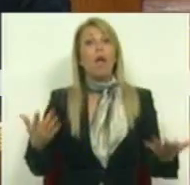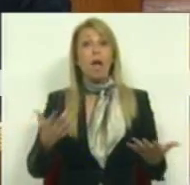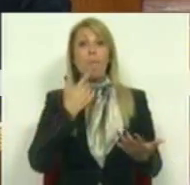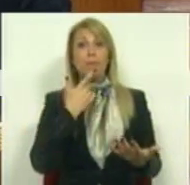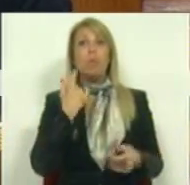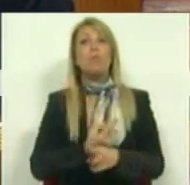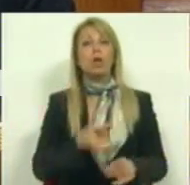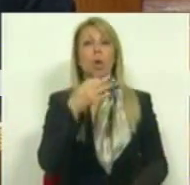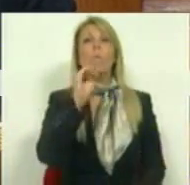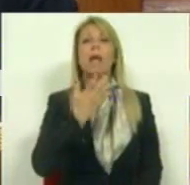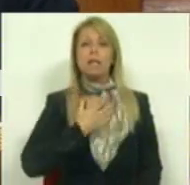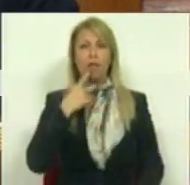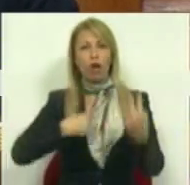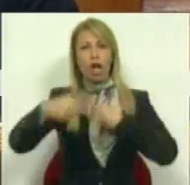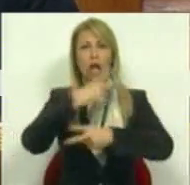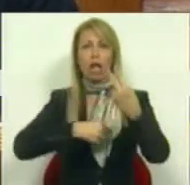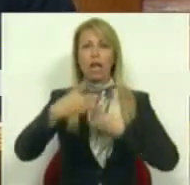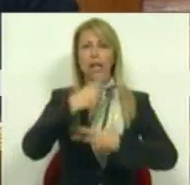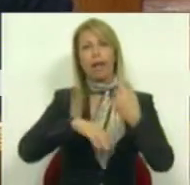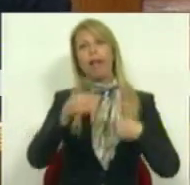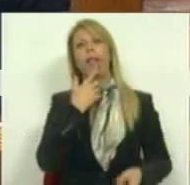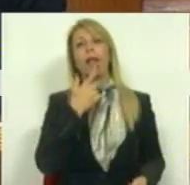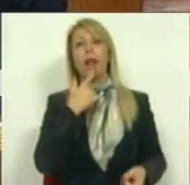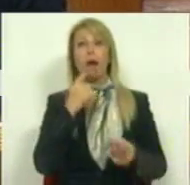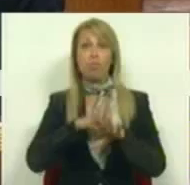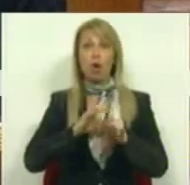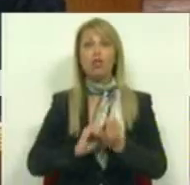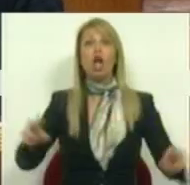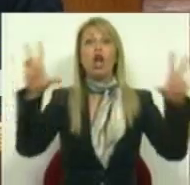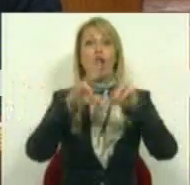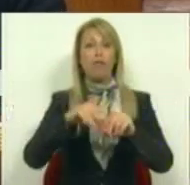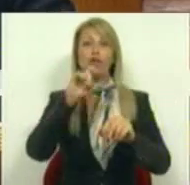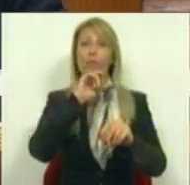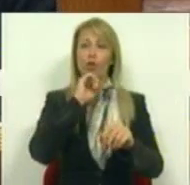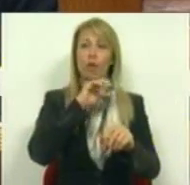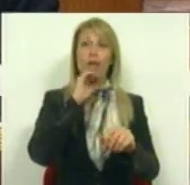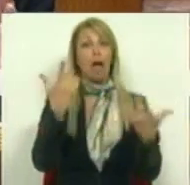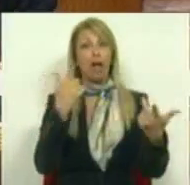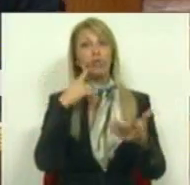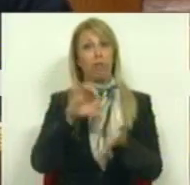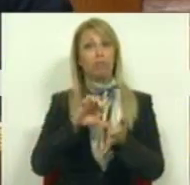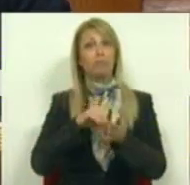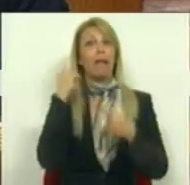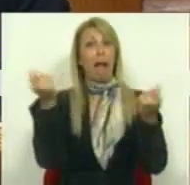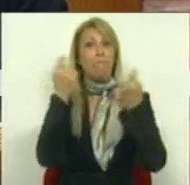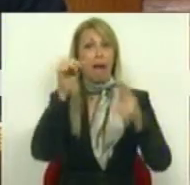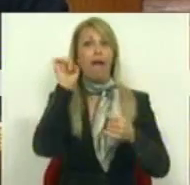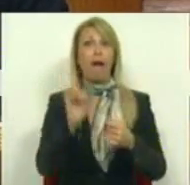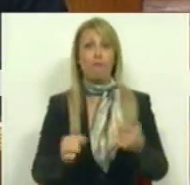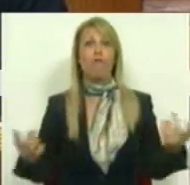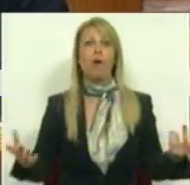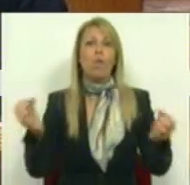fez da crítica demagógica sobre as novas oportunidades um dos eixos centrais da sua campanha. Não há mega encenação que esconda